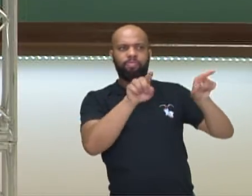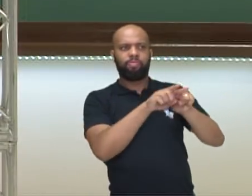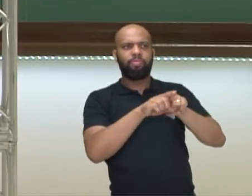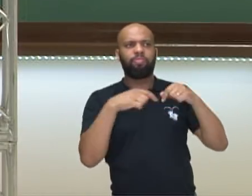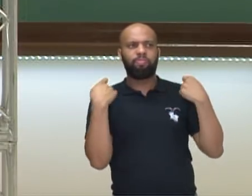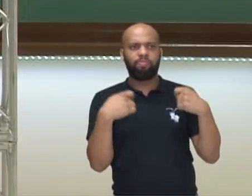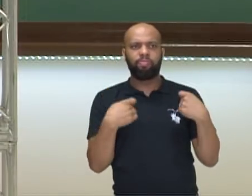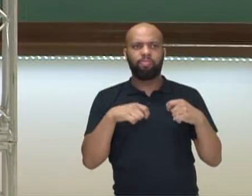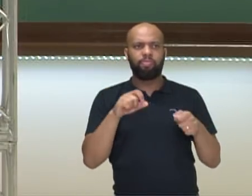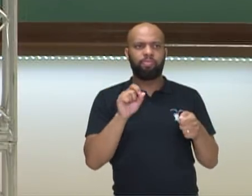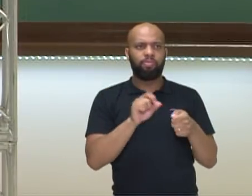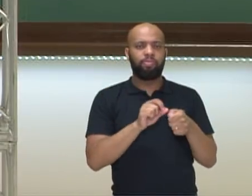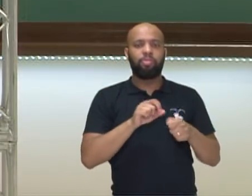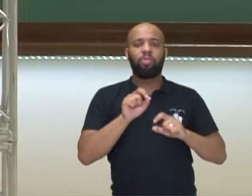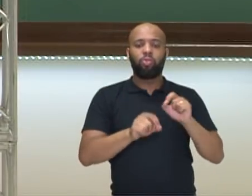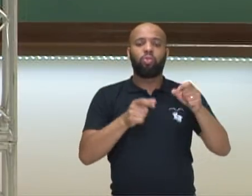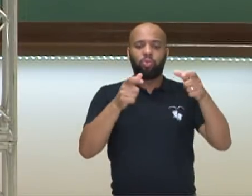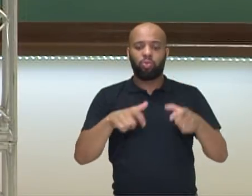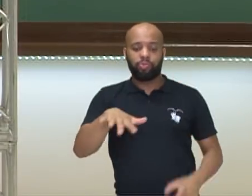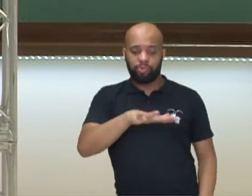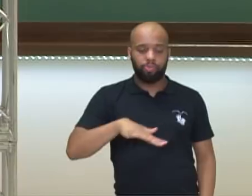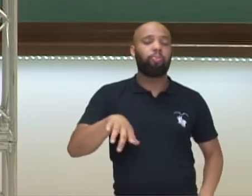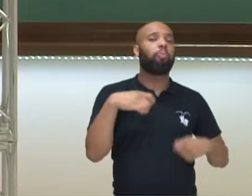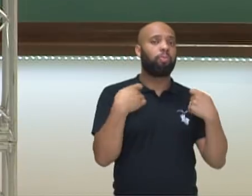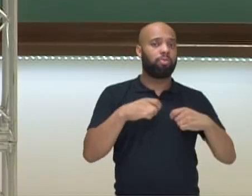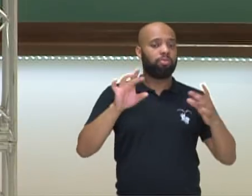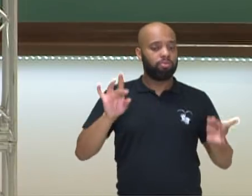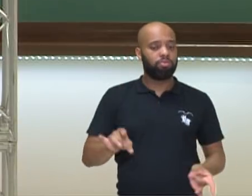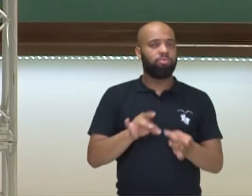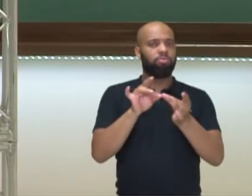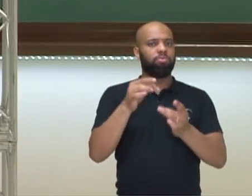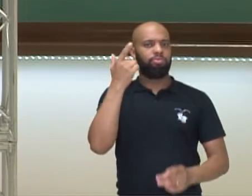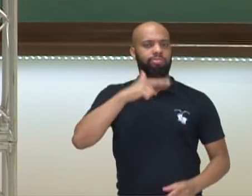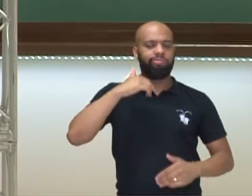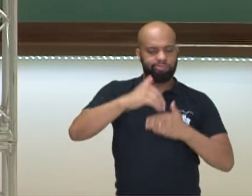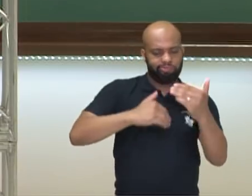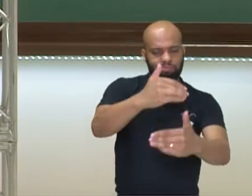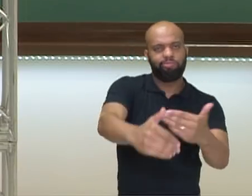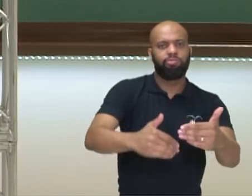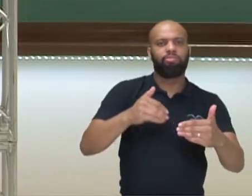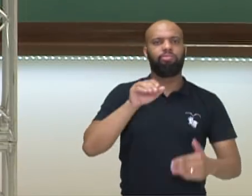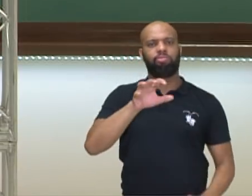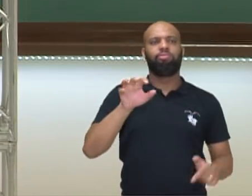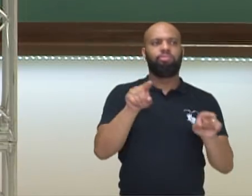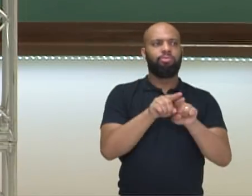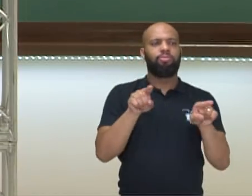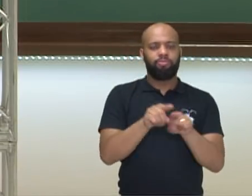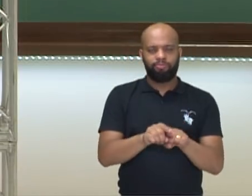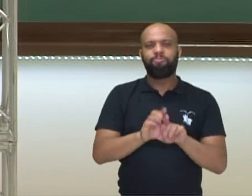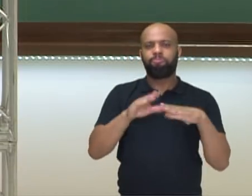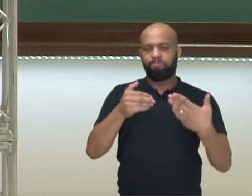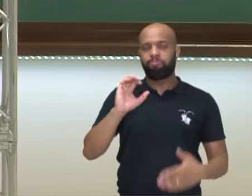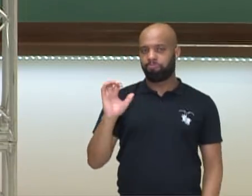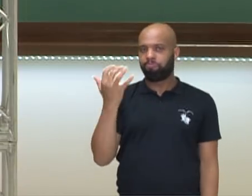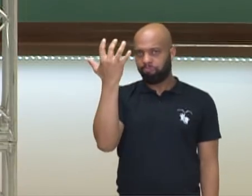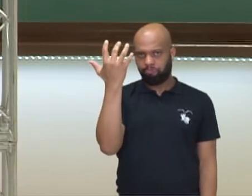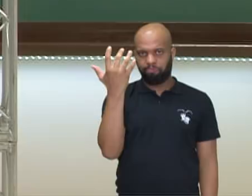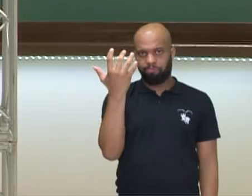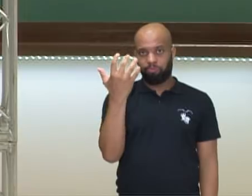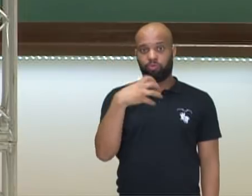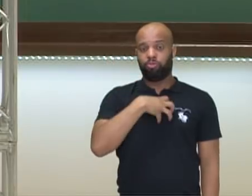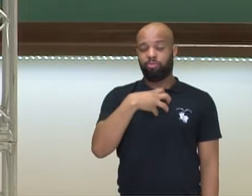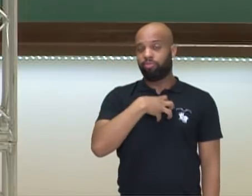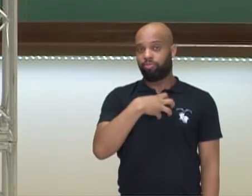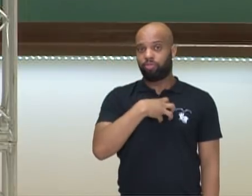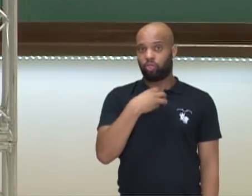exige um espaço grande aí para o desenvolvimento, né? Para que isso aconteça de